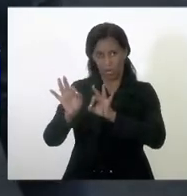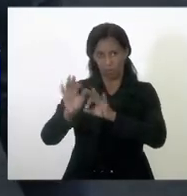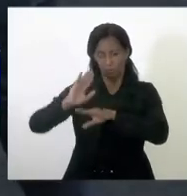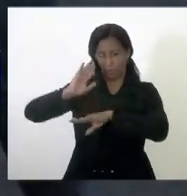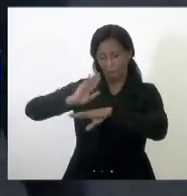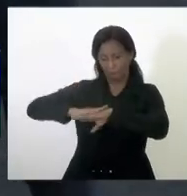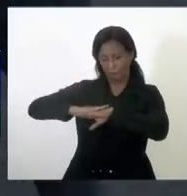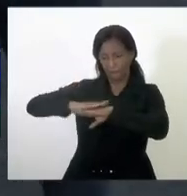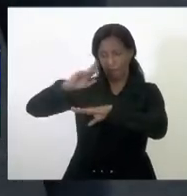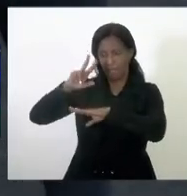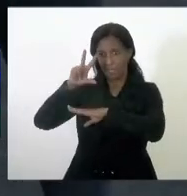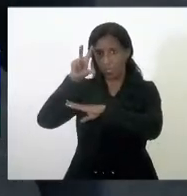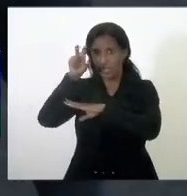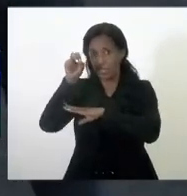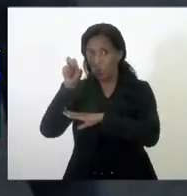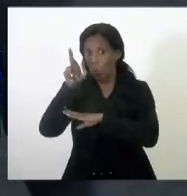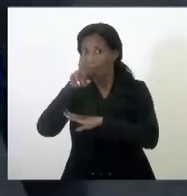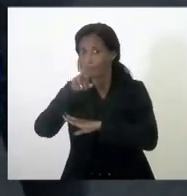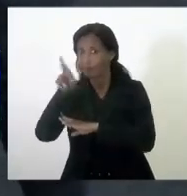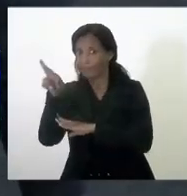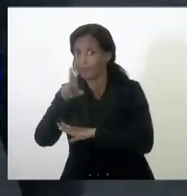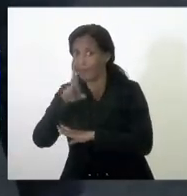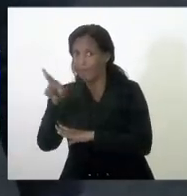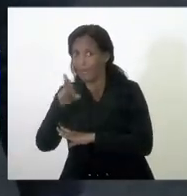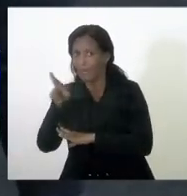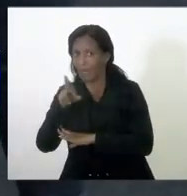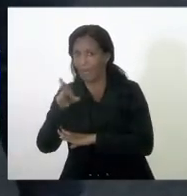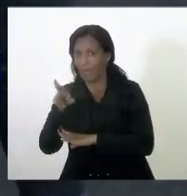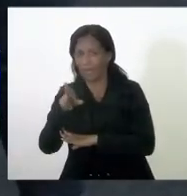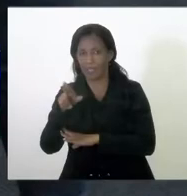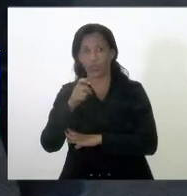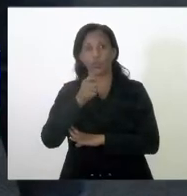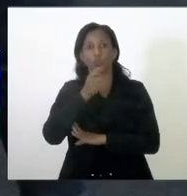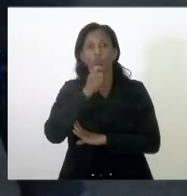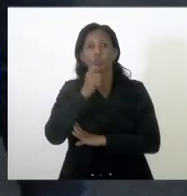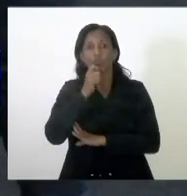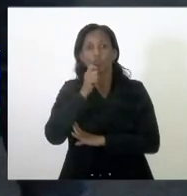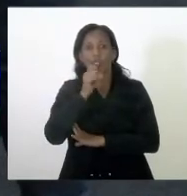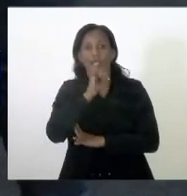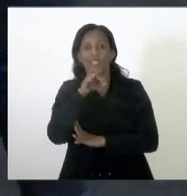de custeio. Não é isenção de ICMS sobre produto, presidente. Tranquilo.